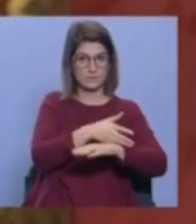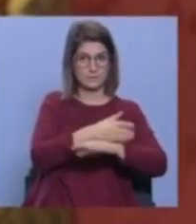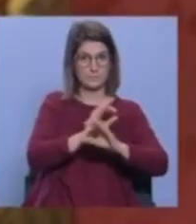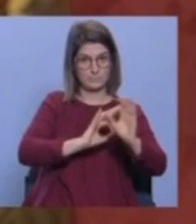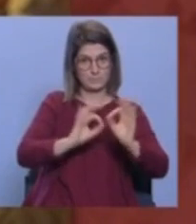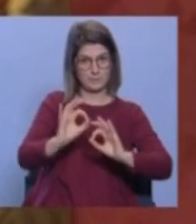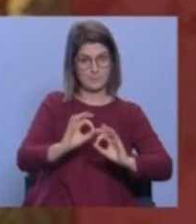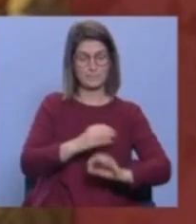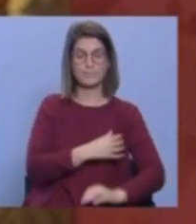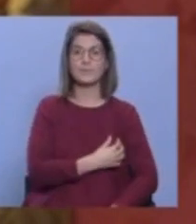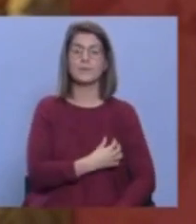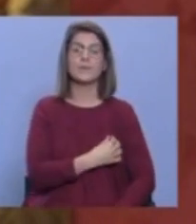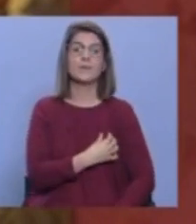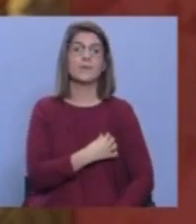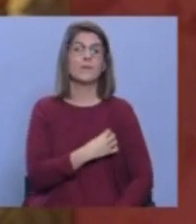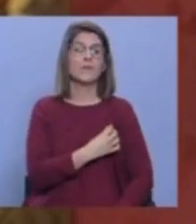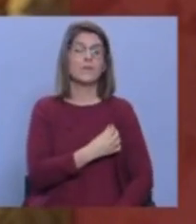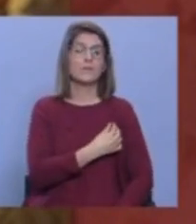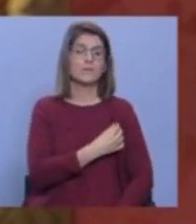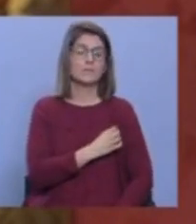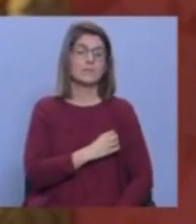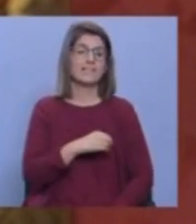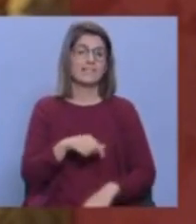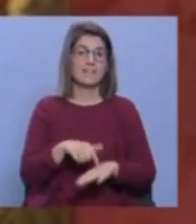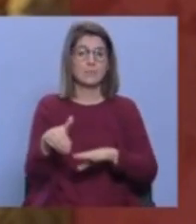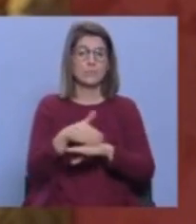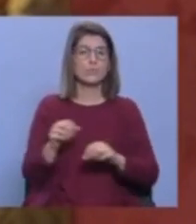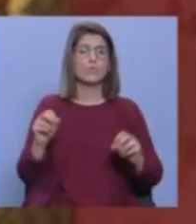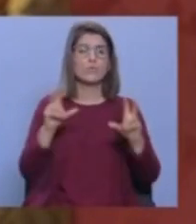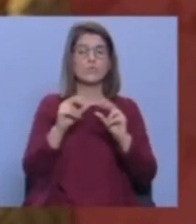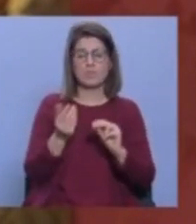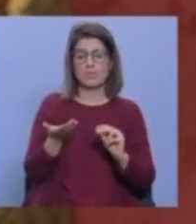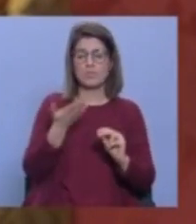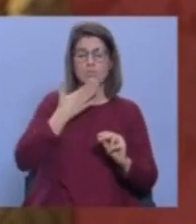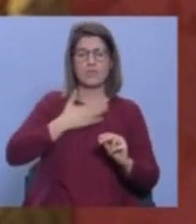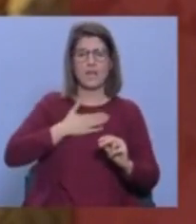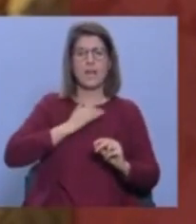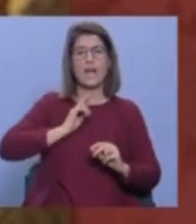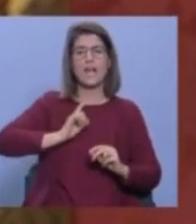O que nos traz de novo este tempo?